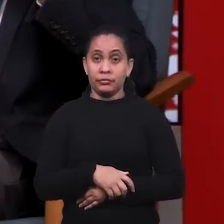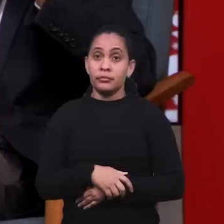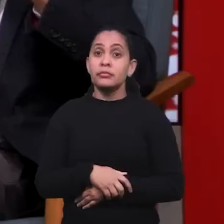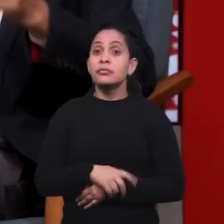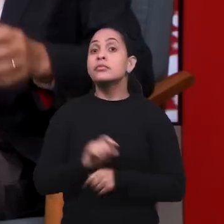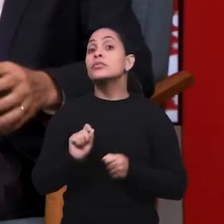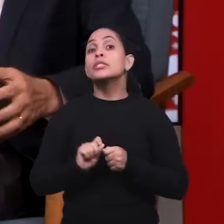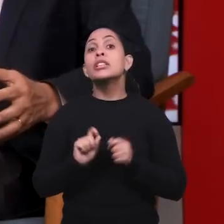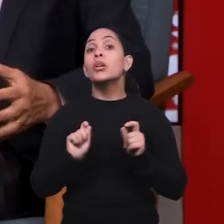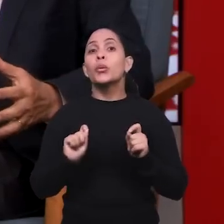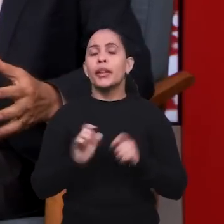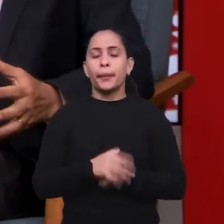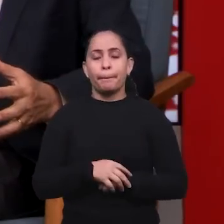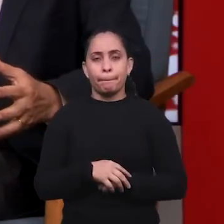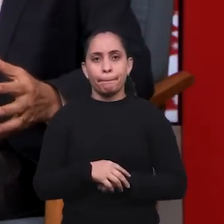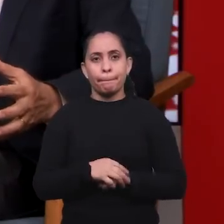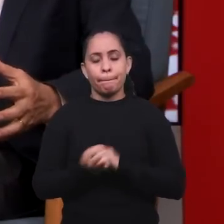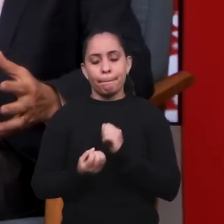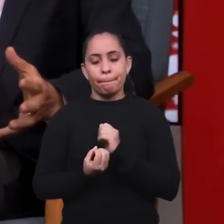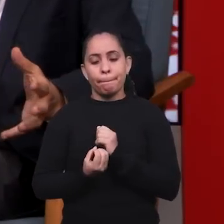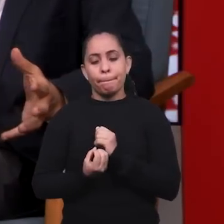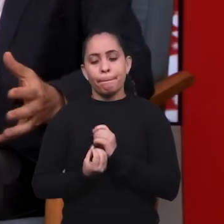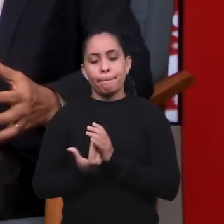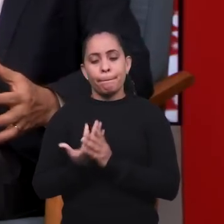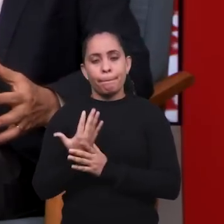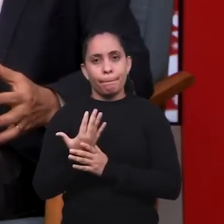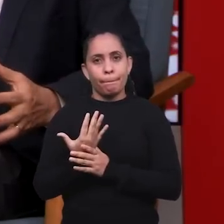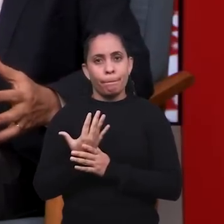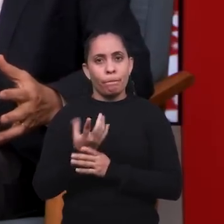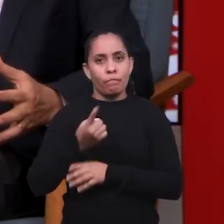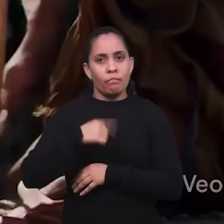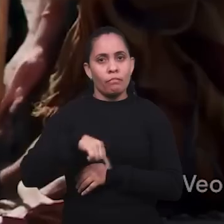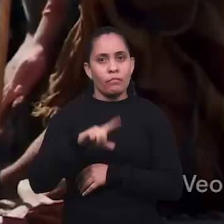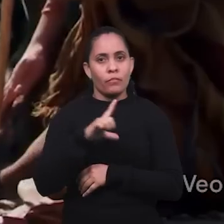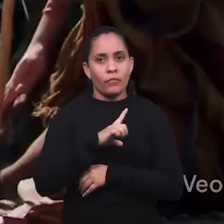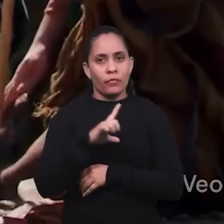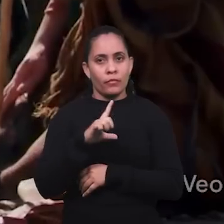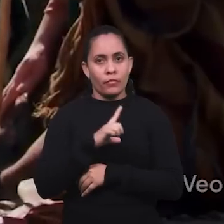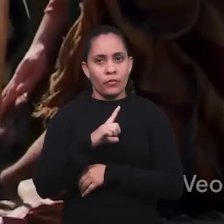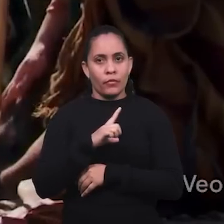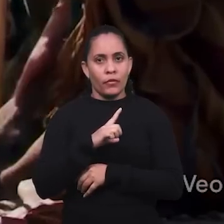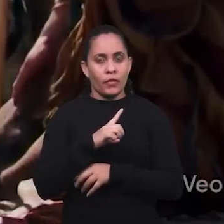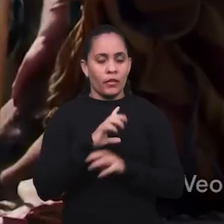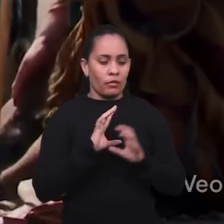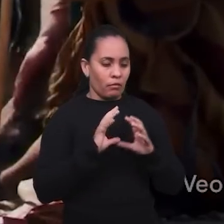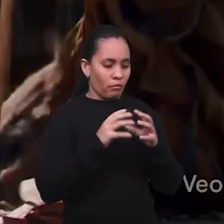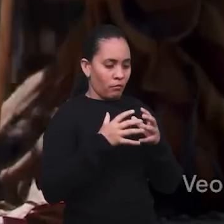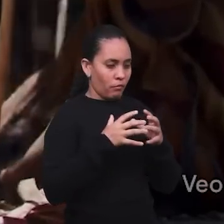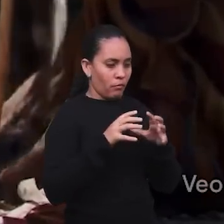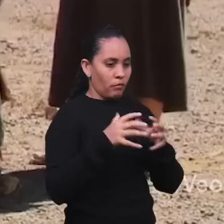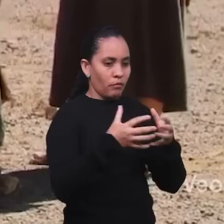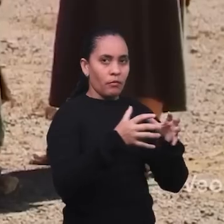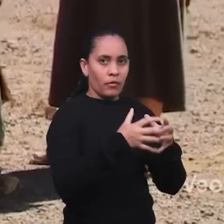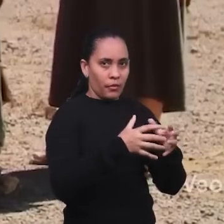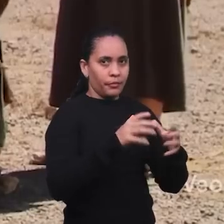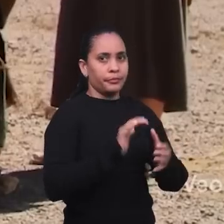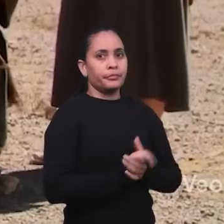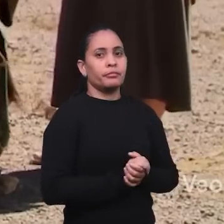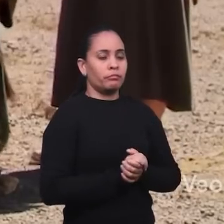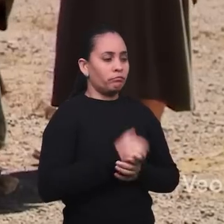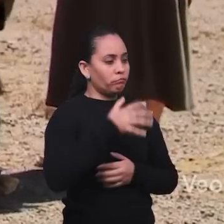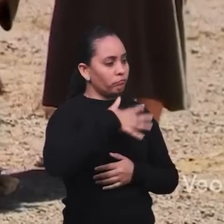solução. Criaram por eles as chamadas aldeias de leprosos. Então eles